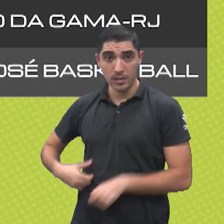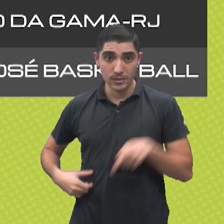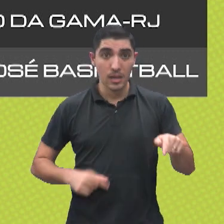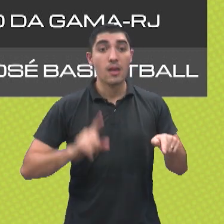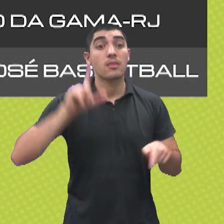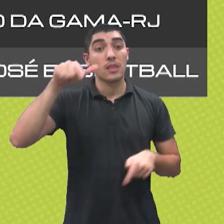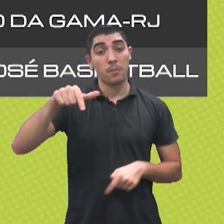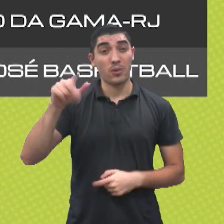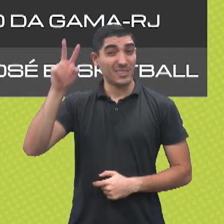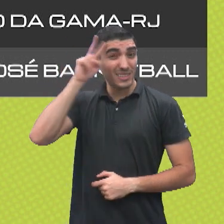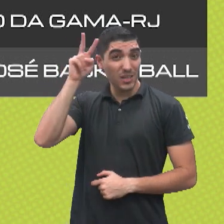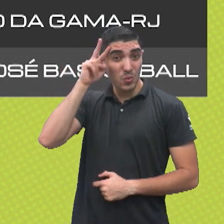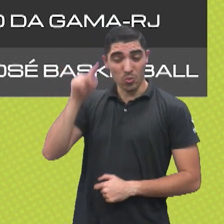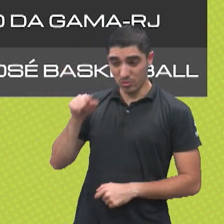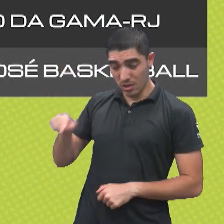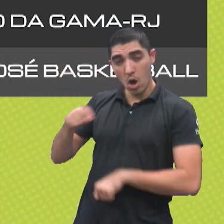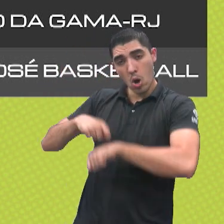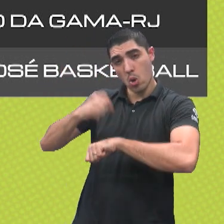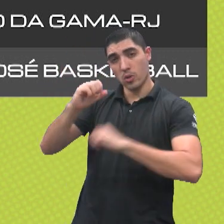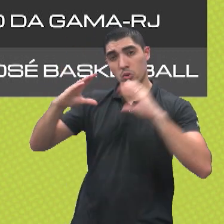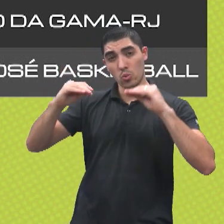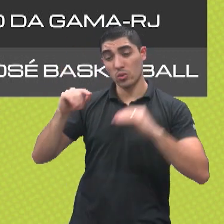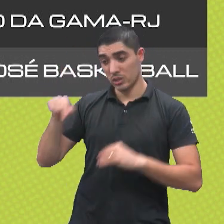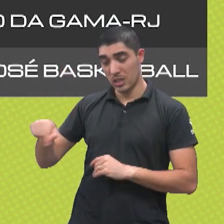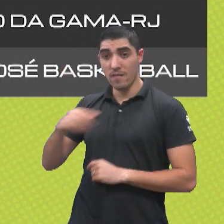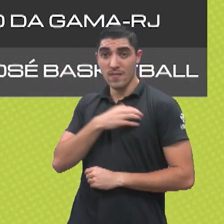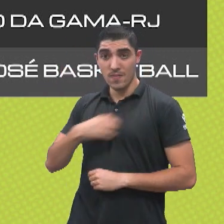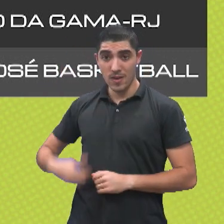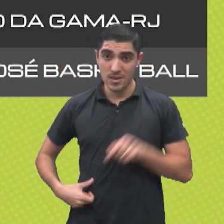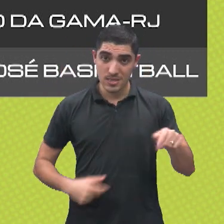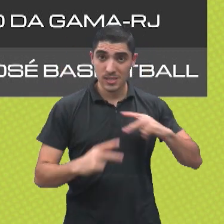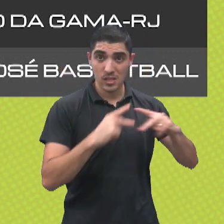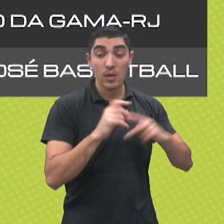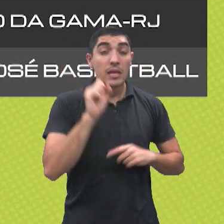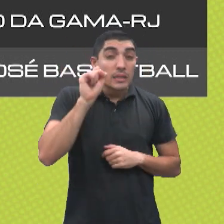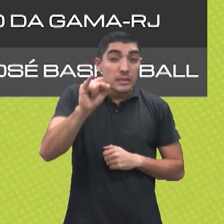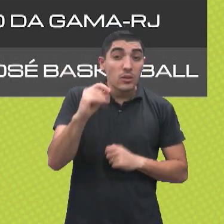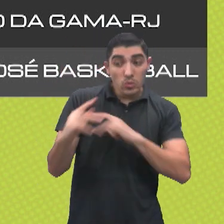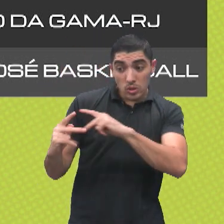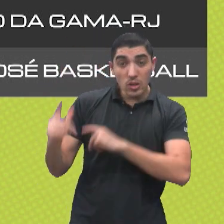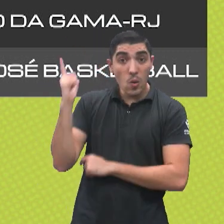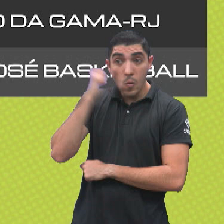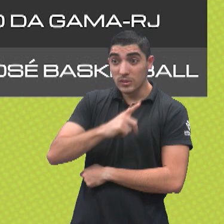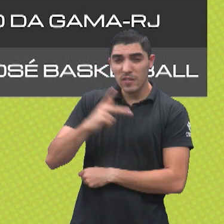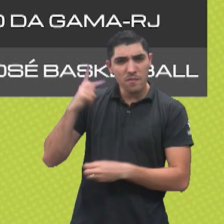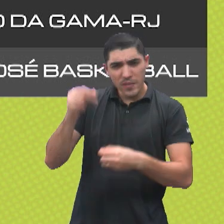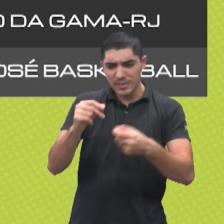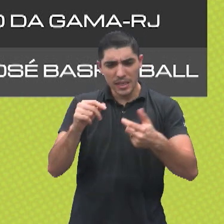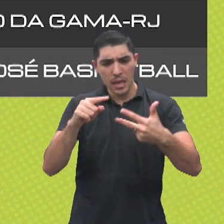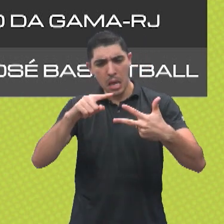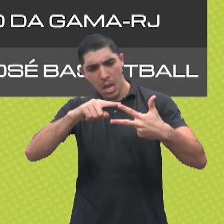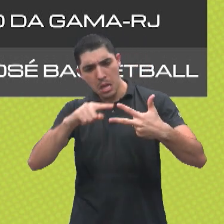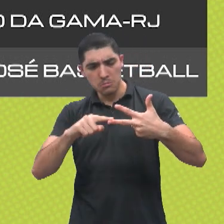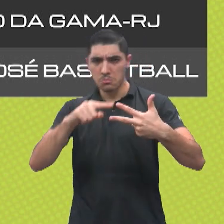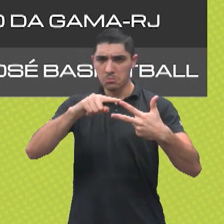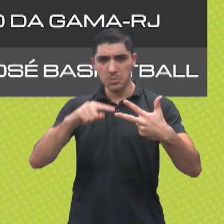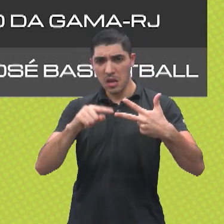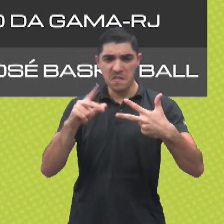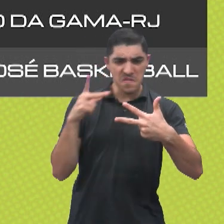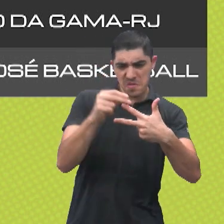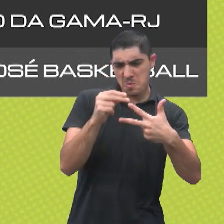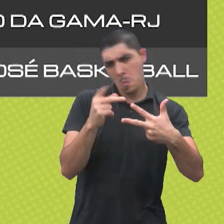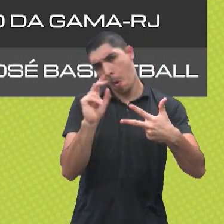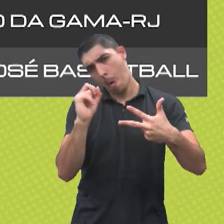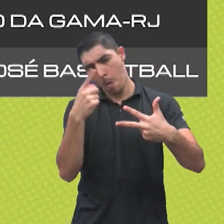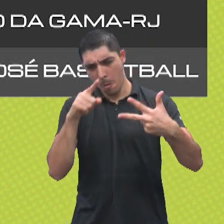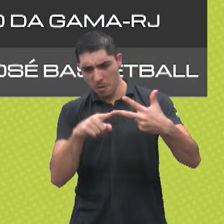matar aí caso o Vasco faça 3-0. Se o São José vencer uma das partidas, obrigatoriamente, pelo menos uma partida, mais uma, teremos em